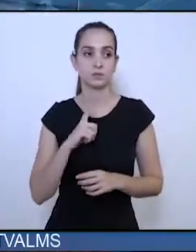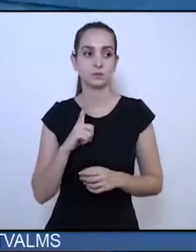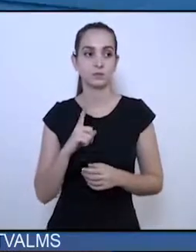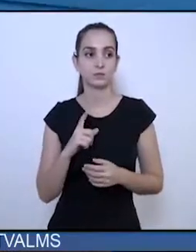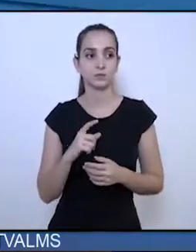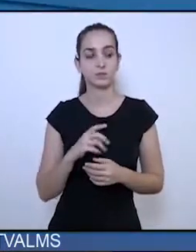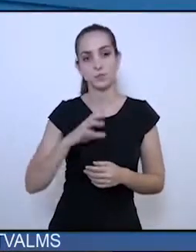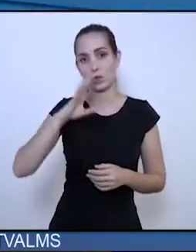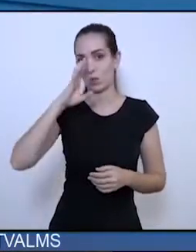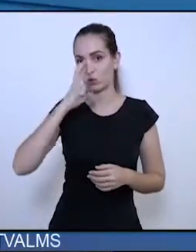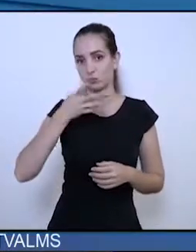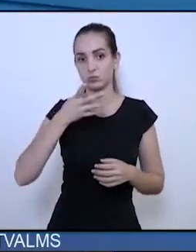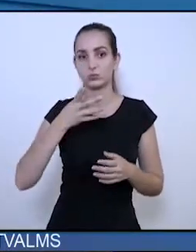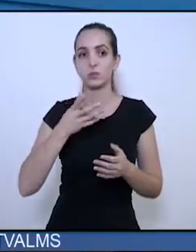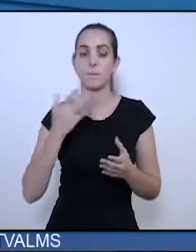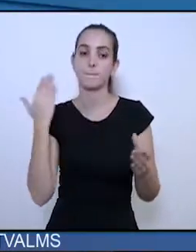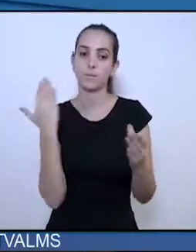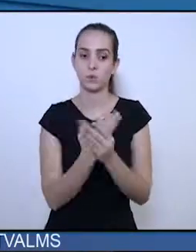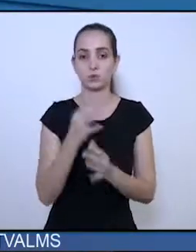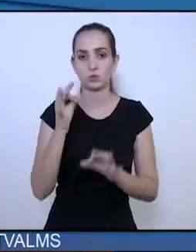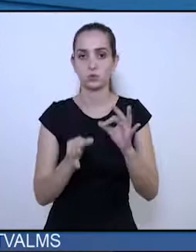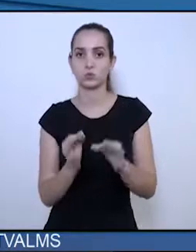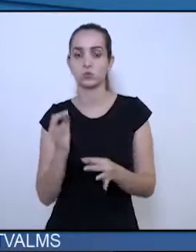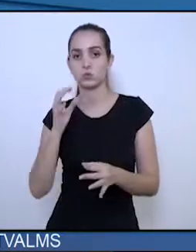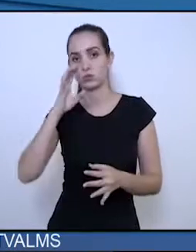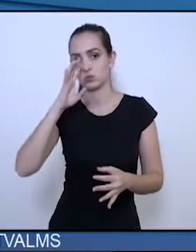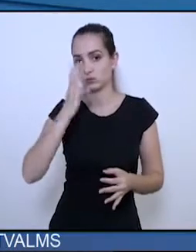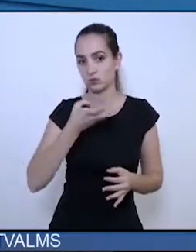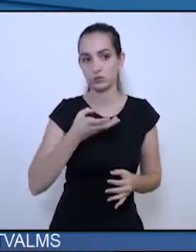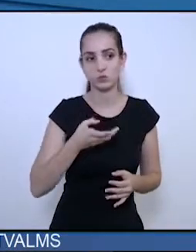Condenação política, orquestrada inclusive pelo grupo